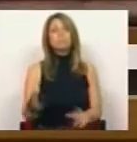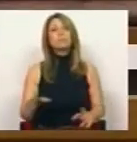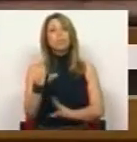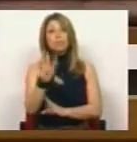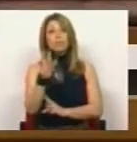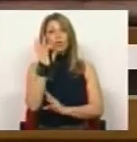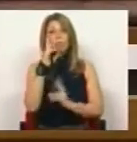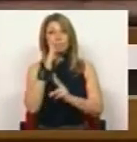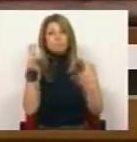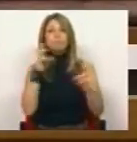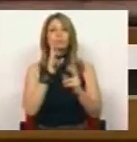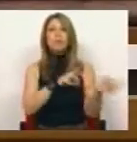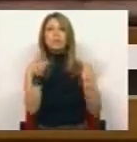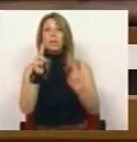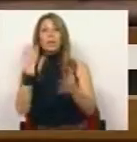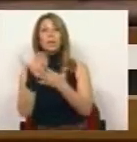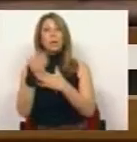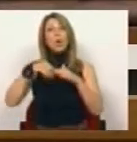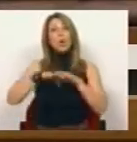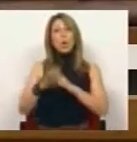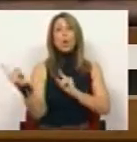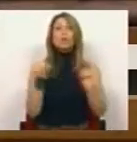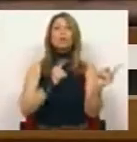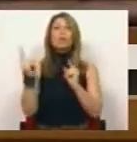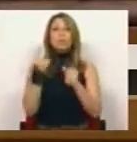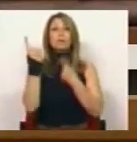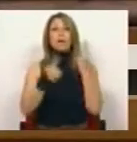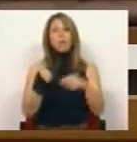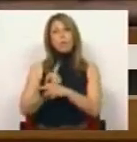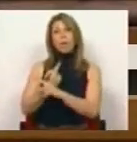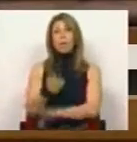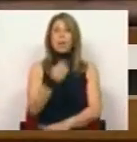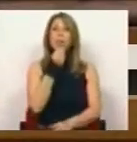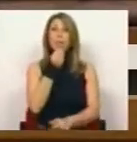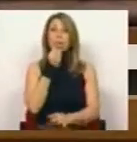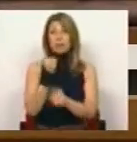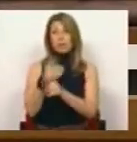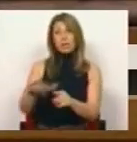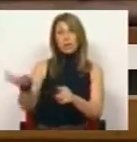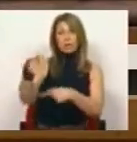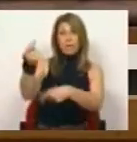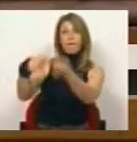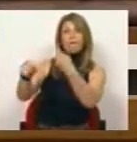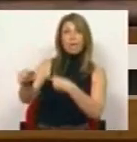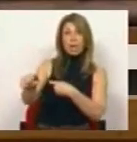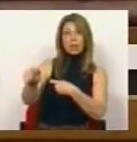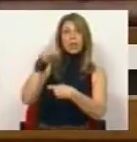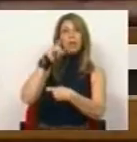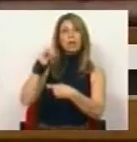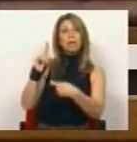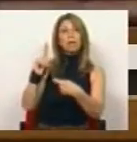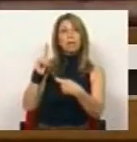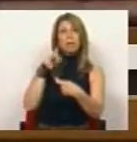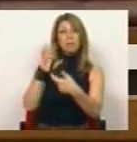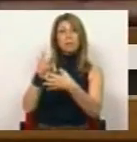alternativas para o acondicionamento e o transporte de certos produtos alimentares nos locais de venda que não colidam com a alteração